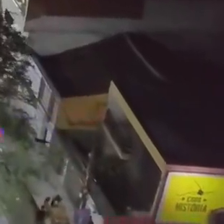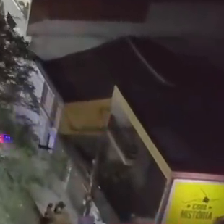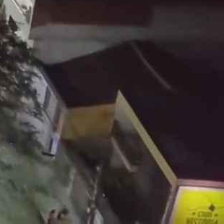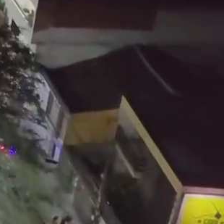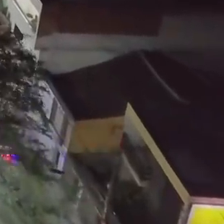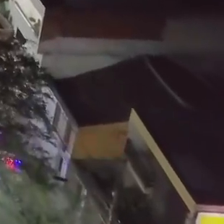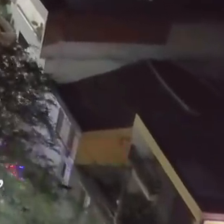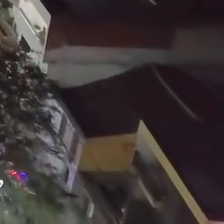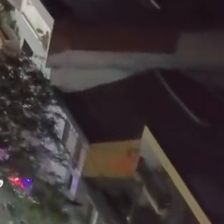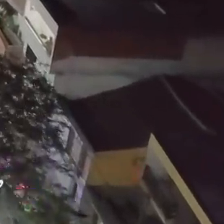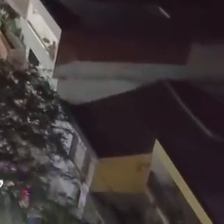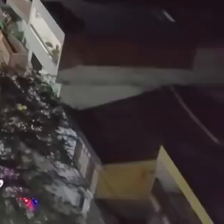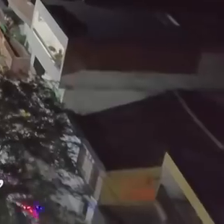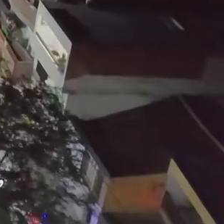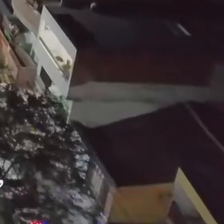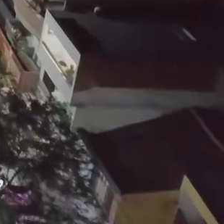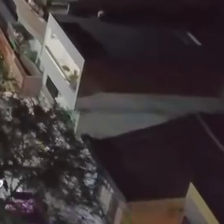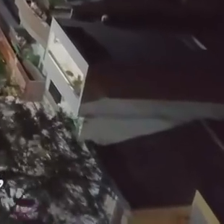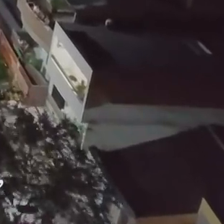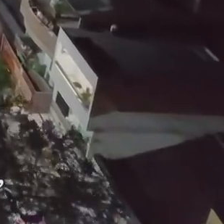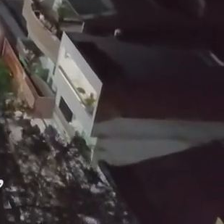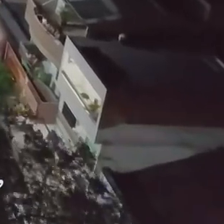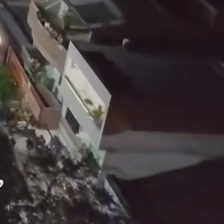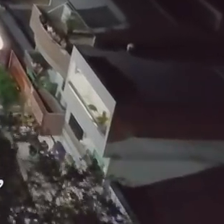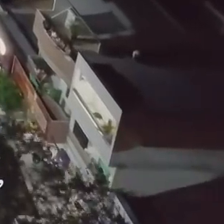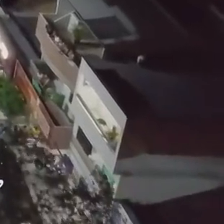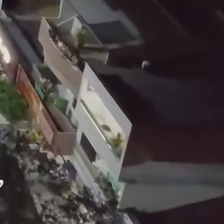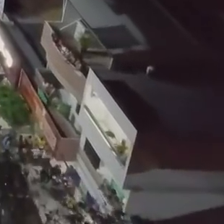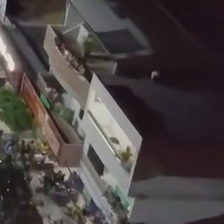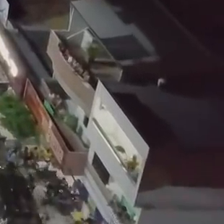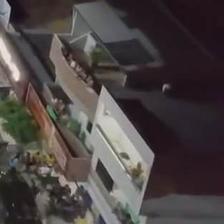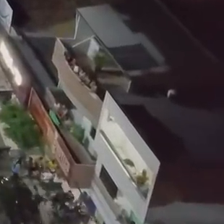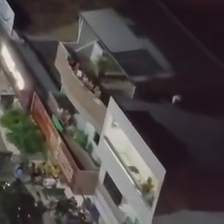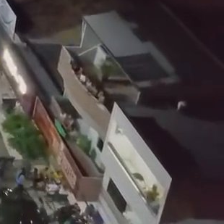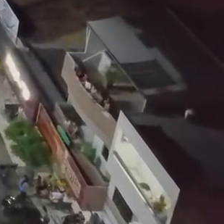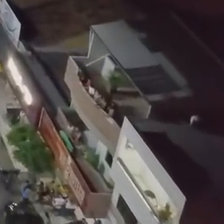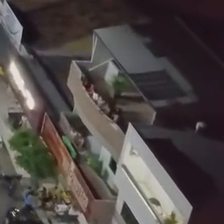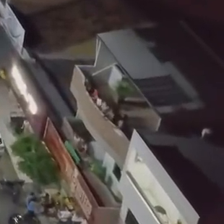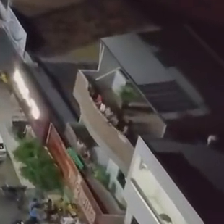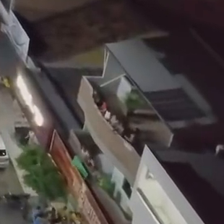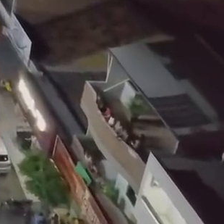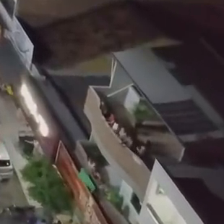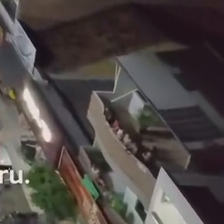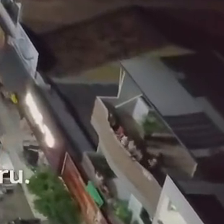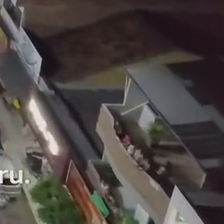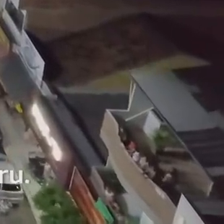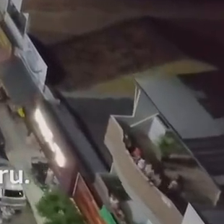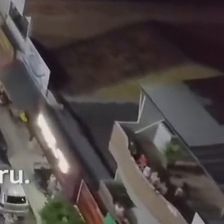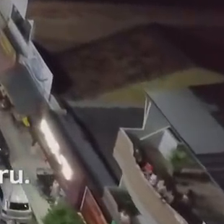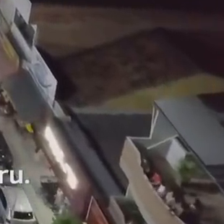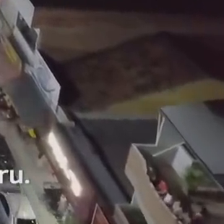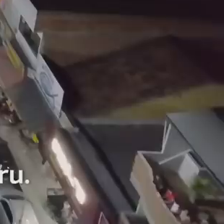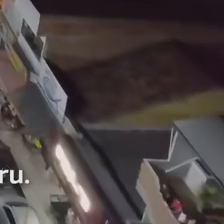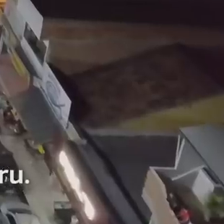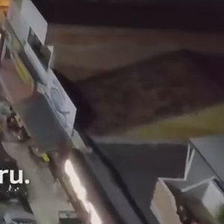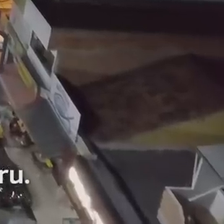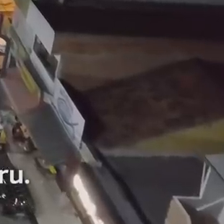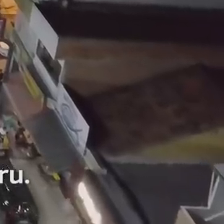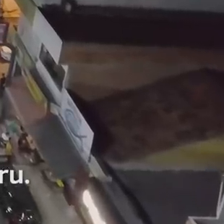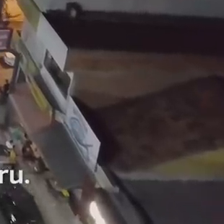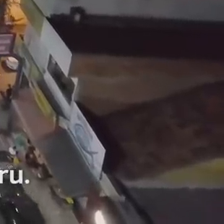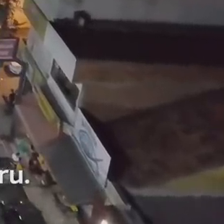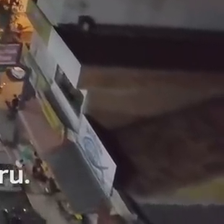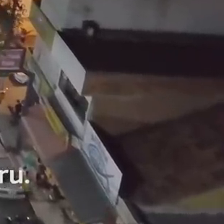bom. Via Parque, uma ideia simples e criativa ao longo da velha linha de trem, que ainda atravessa e hoje